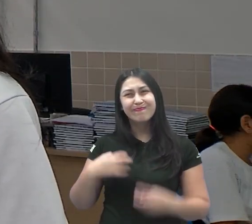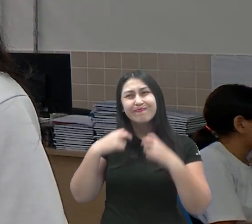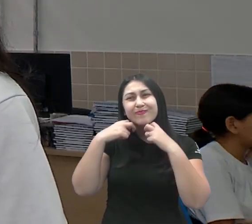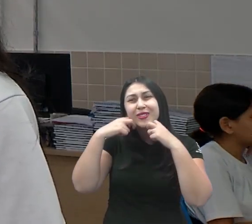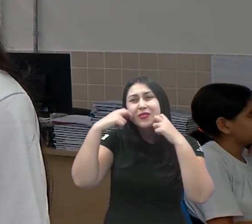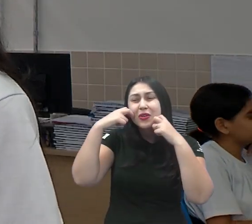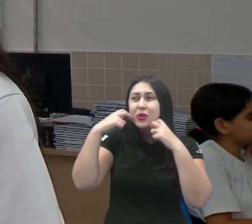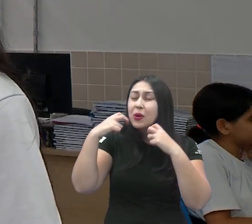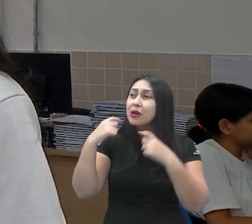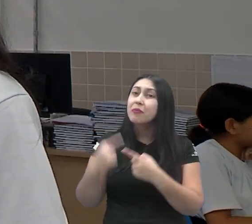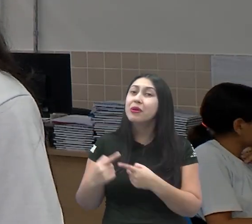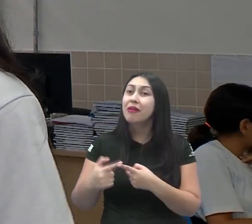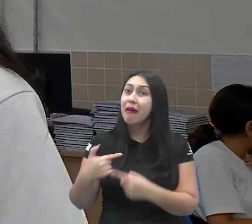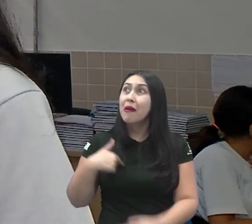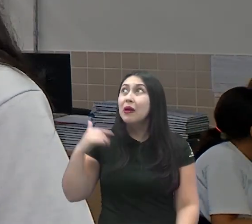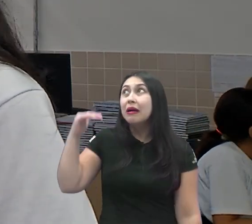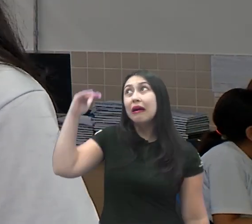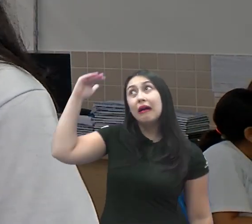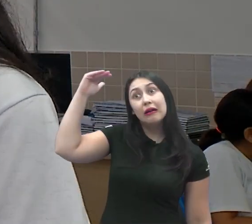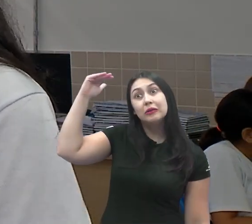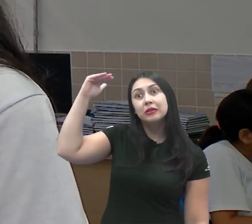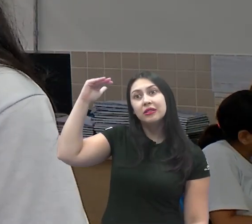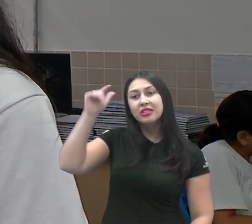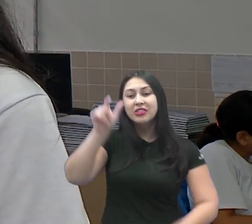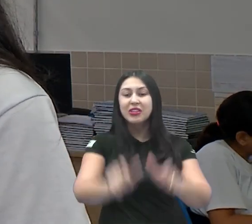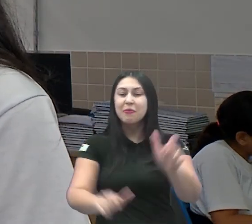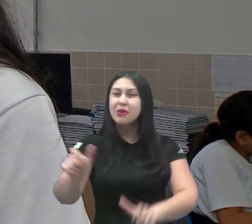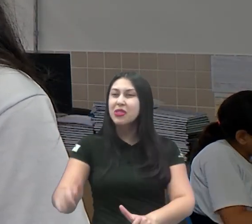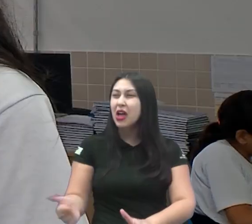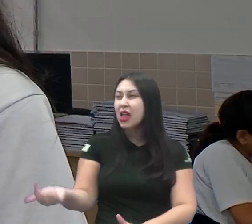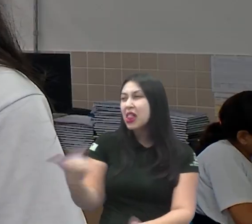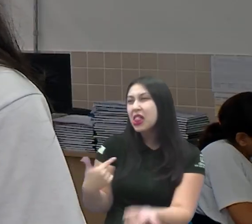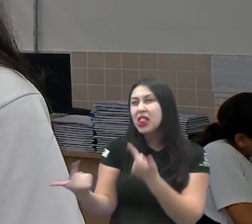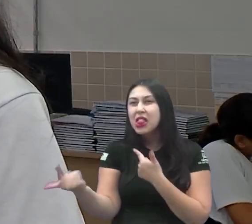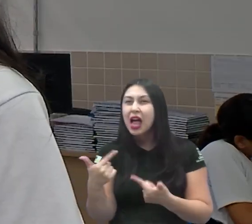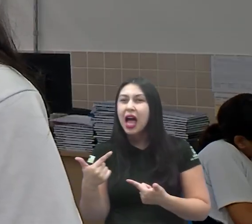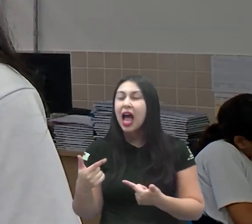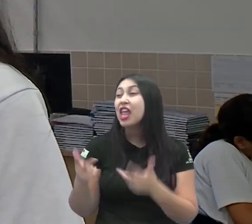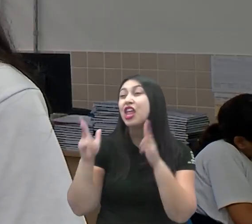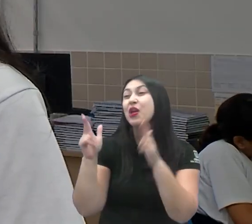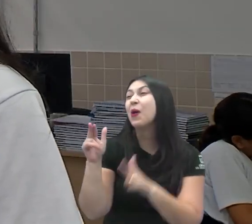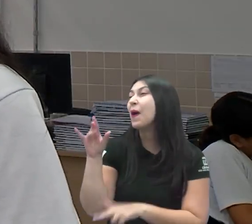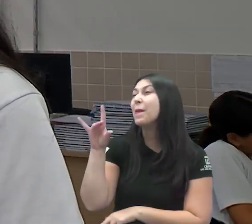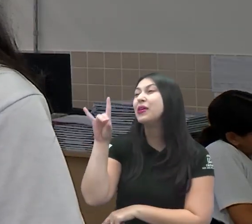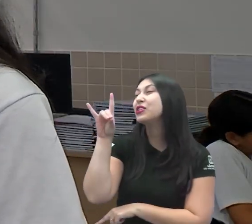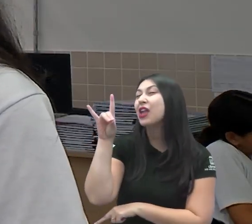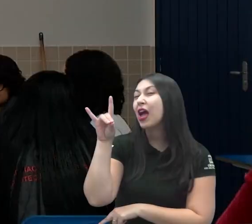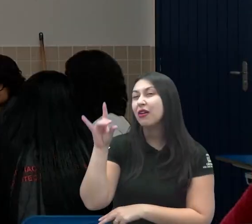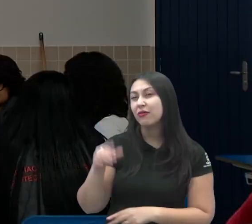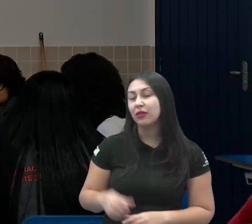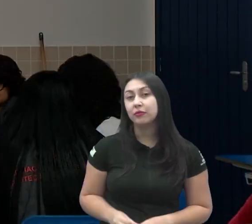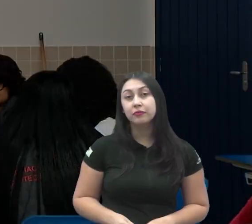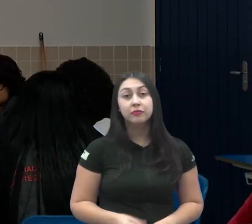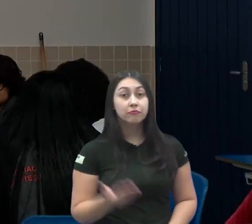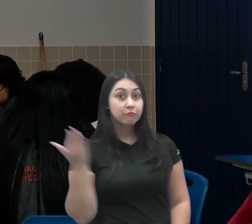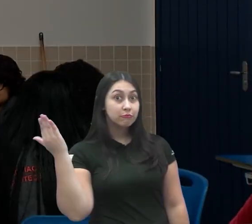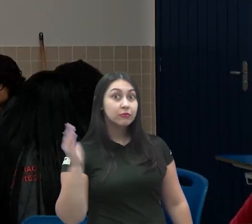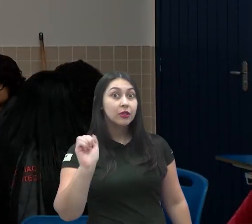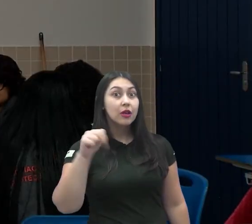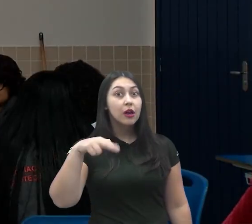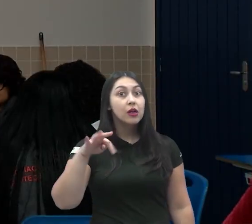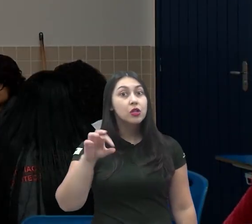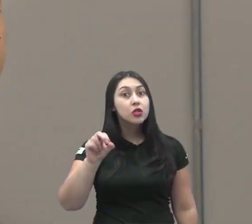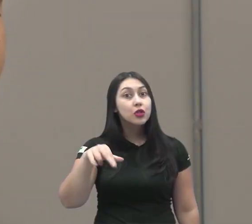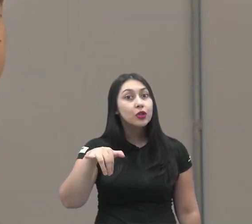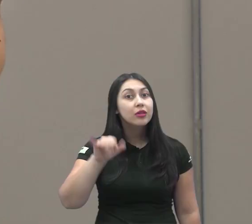né, por conta desse fato de eu ser muito alta, né, as pessoas me chamarem às vezes de girafa, essas coisas. O Anthony, de